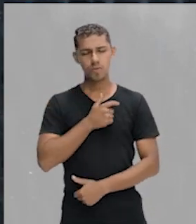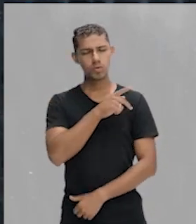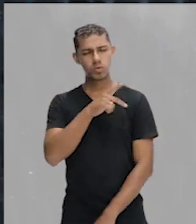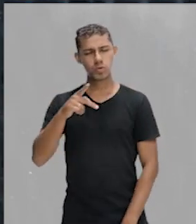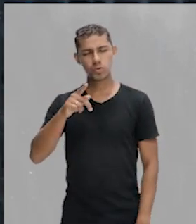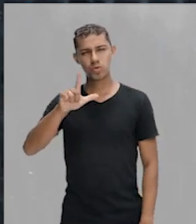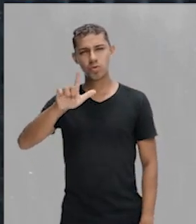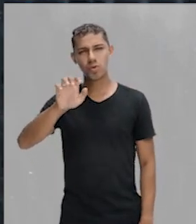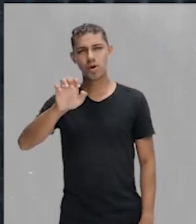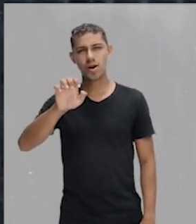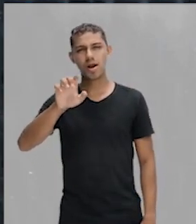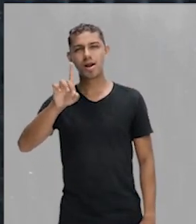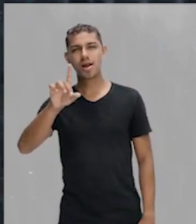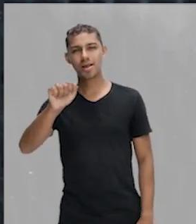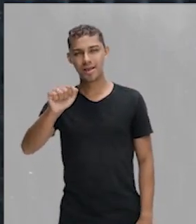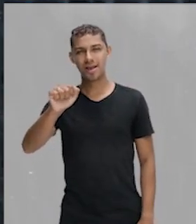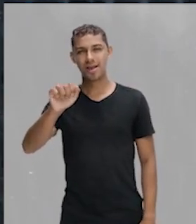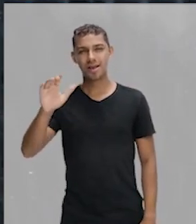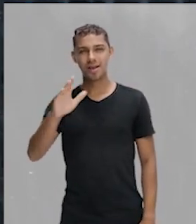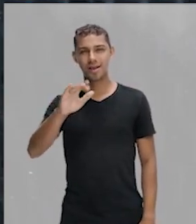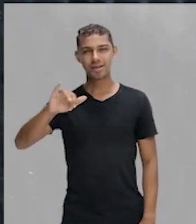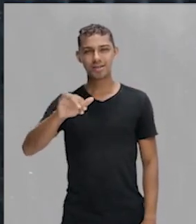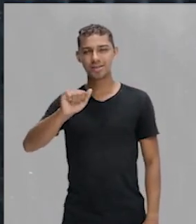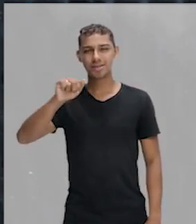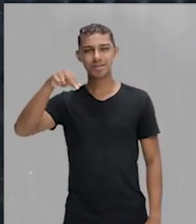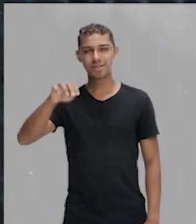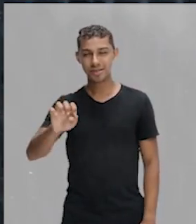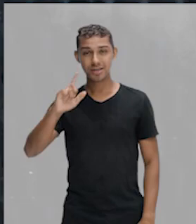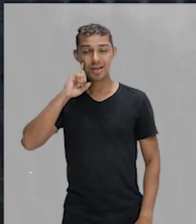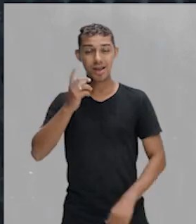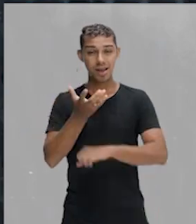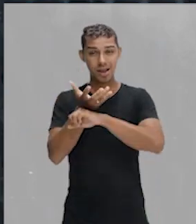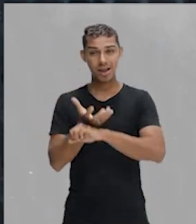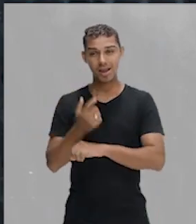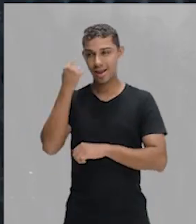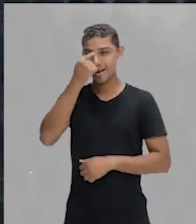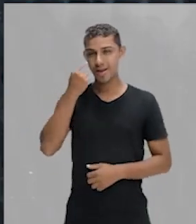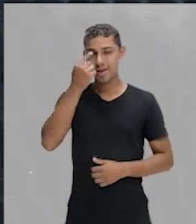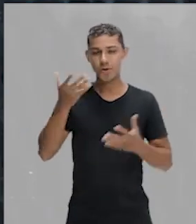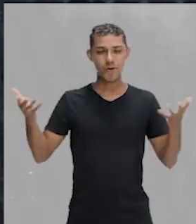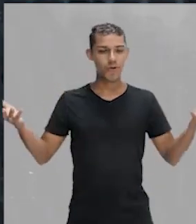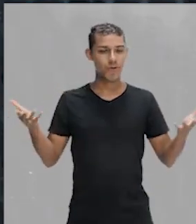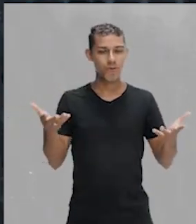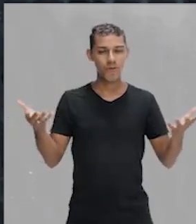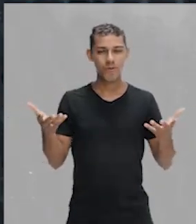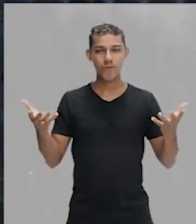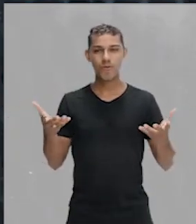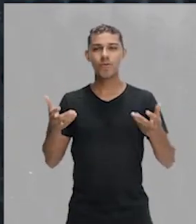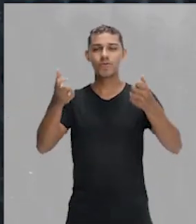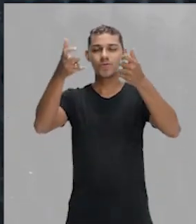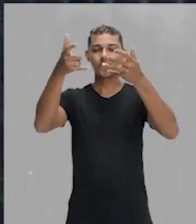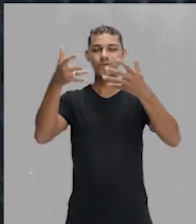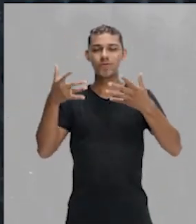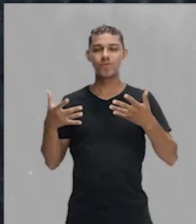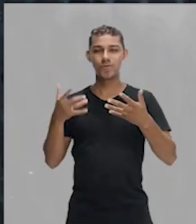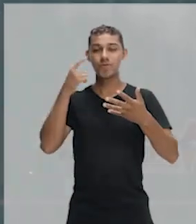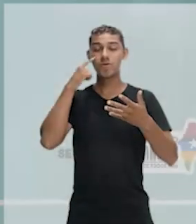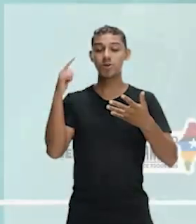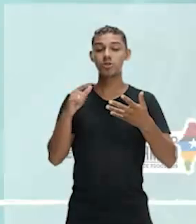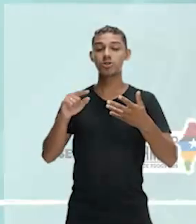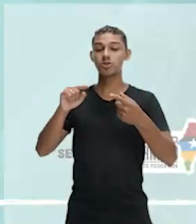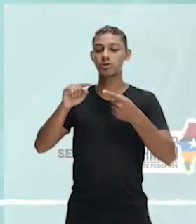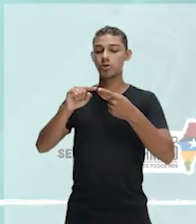trazer muito conhecimento para vocês. E hoje nós vamos falar de los transportes,